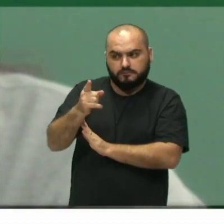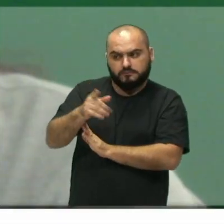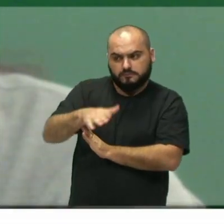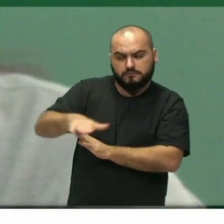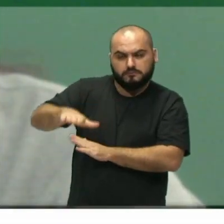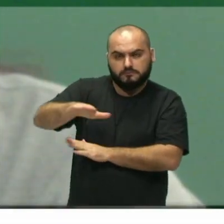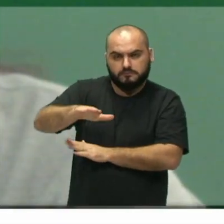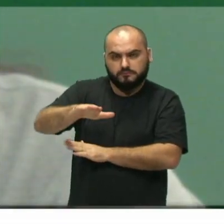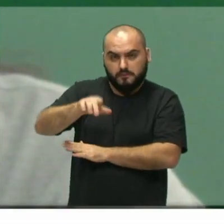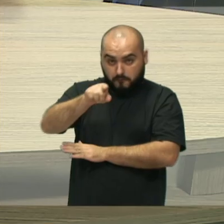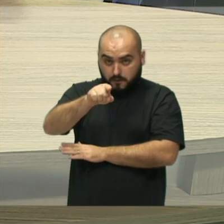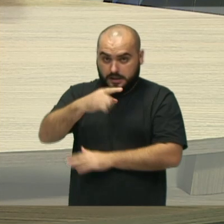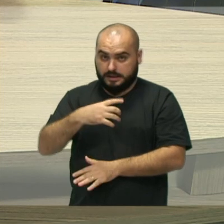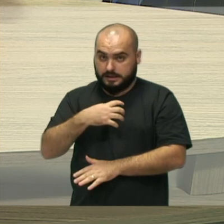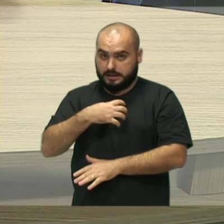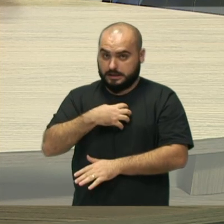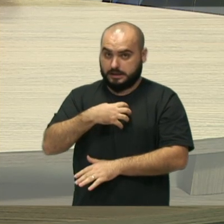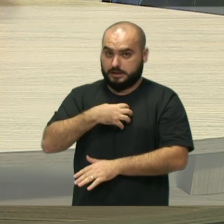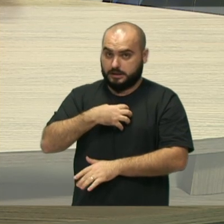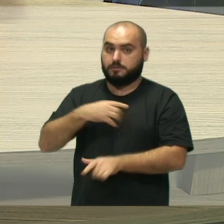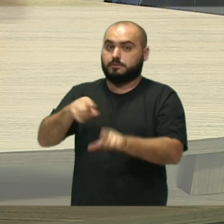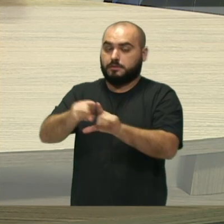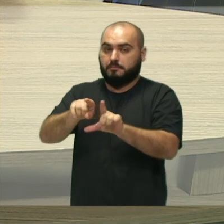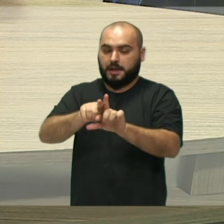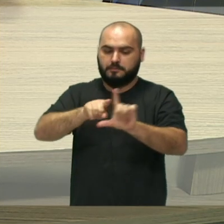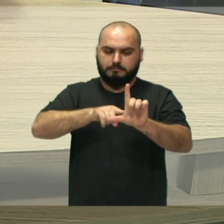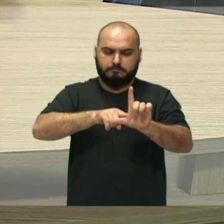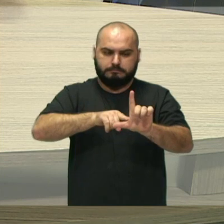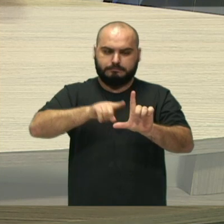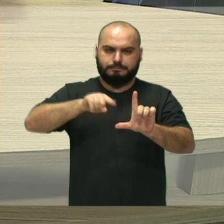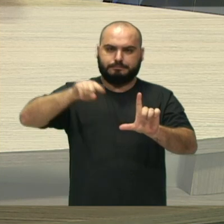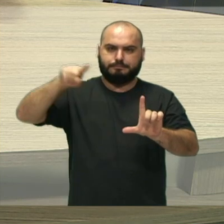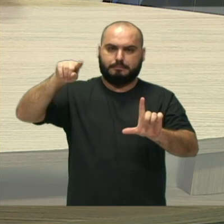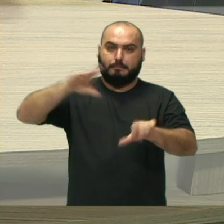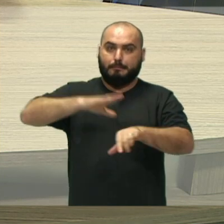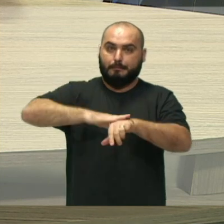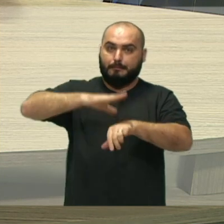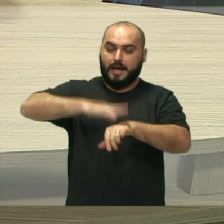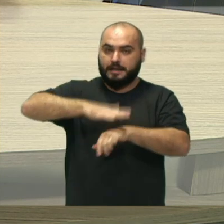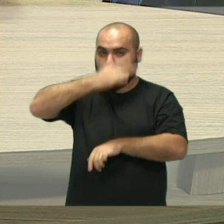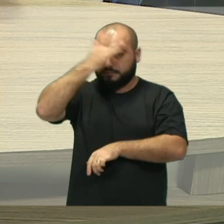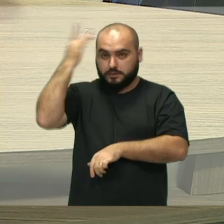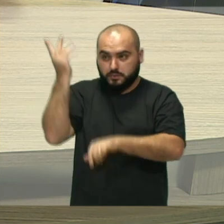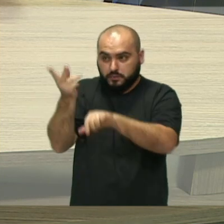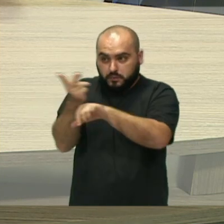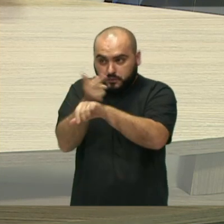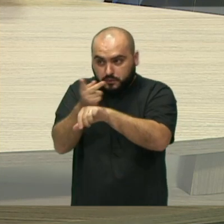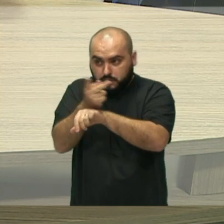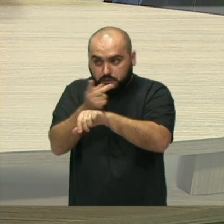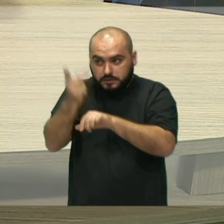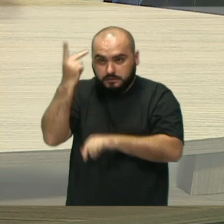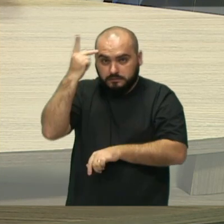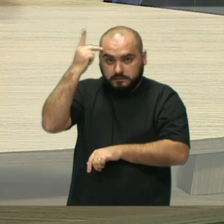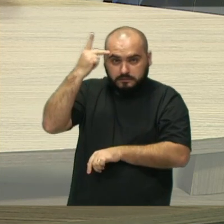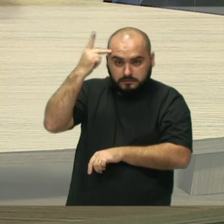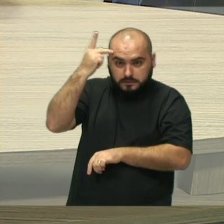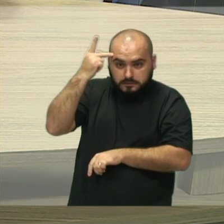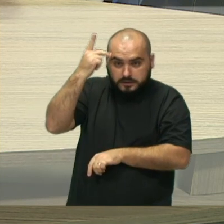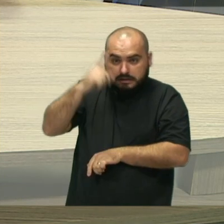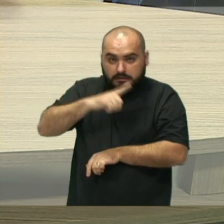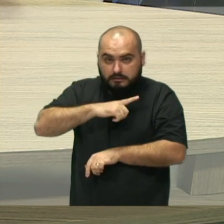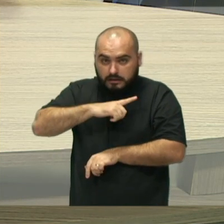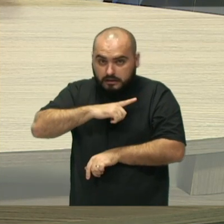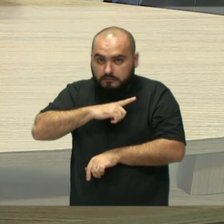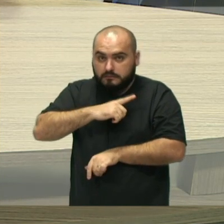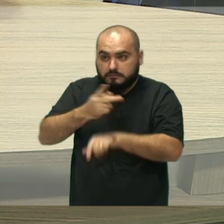pesquisas, também foi sentido no seu dia a dia, no seu consultório? Como é que se deu isso? Houve também esse aumento, essa maior procura